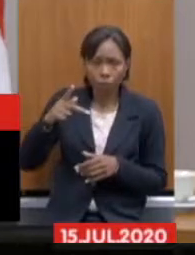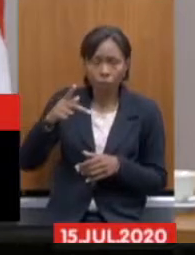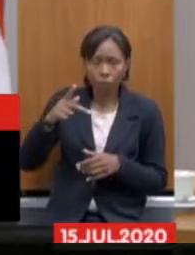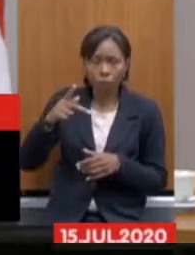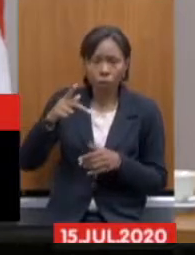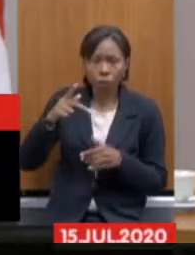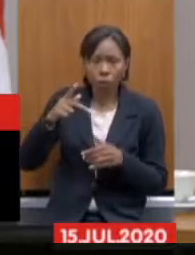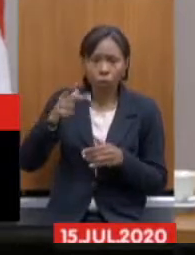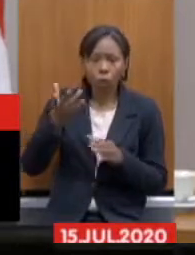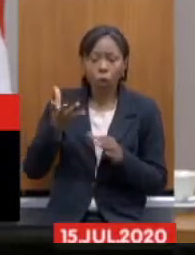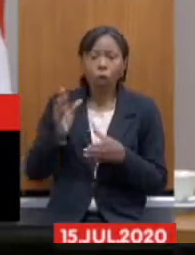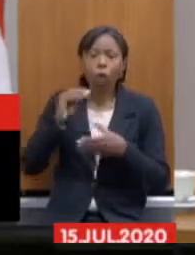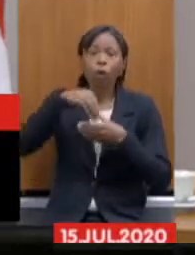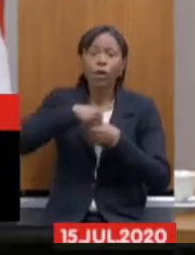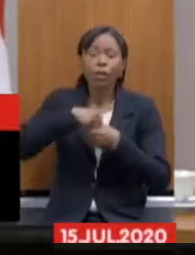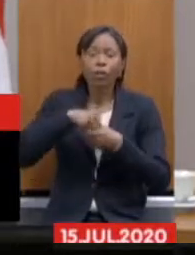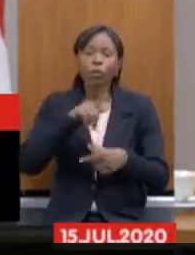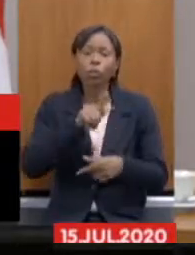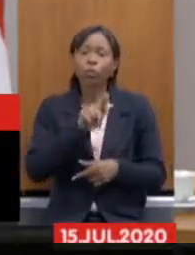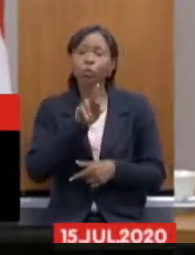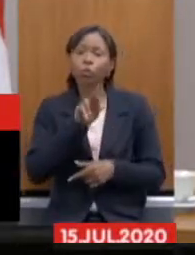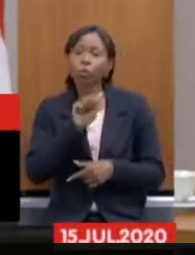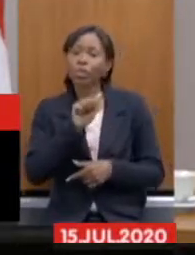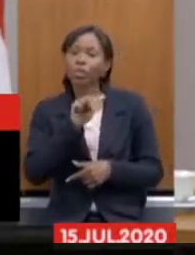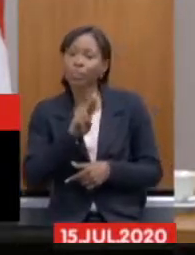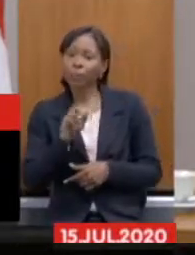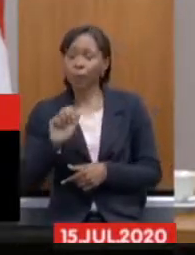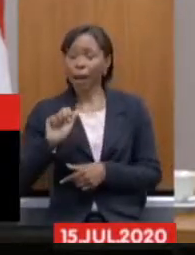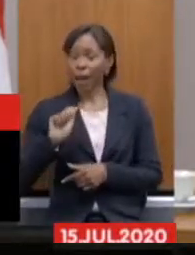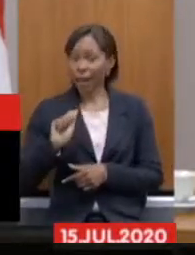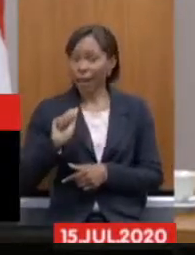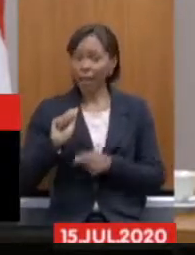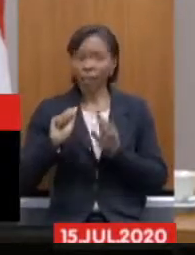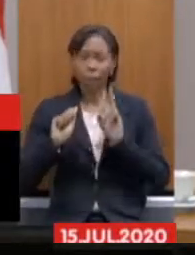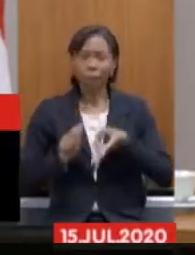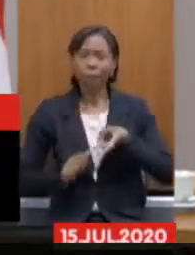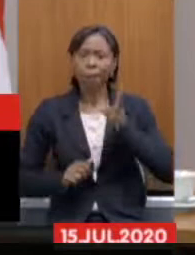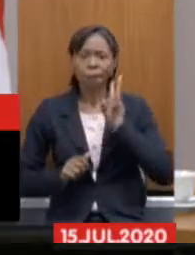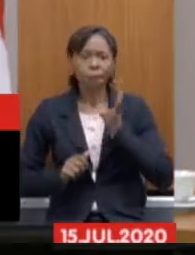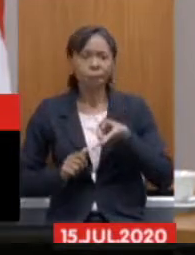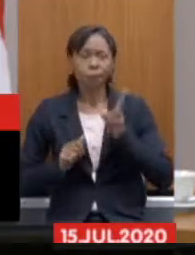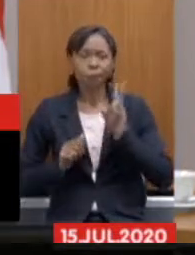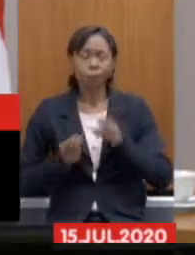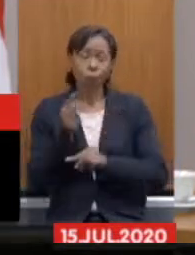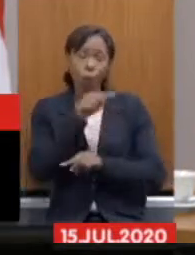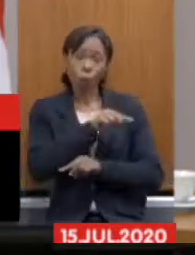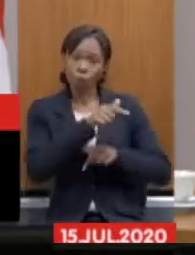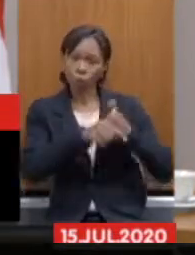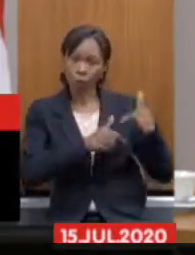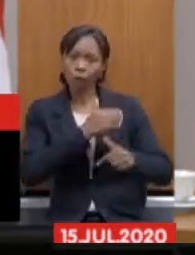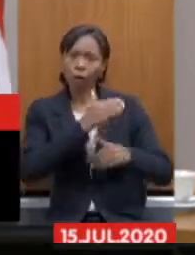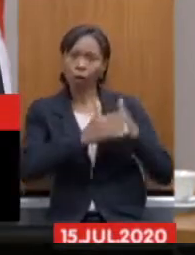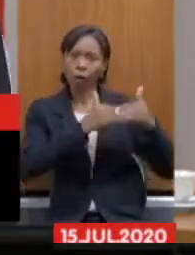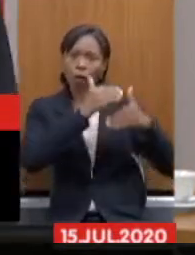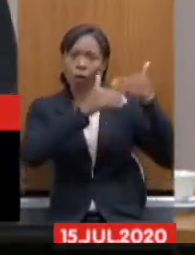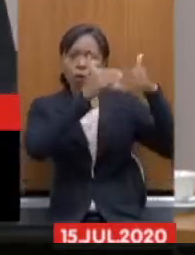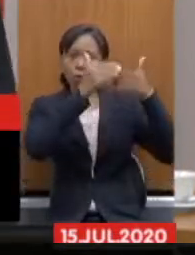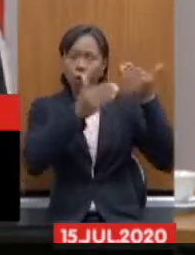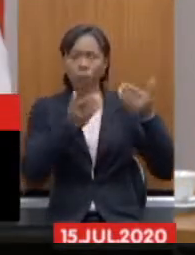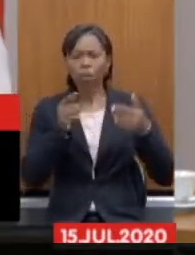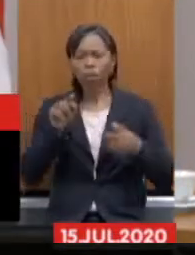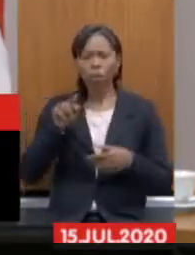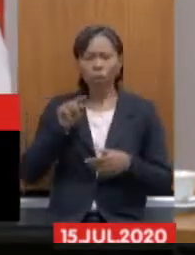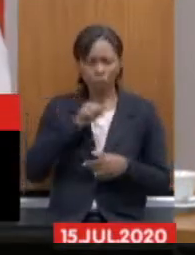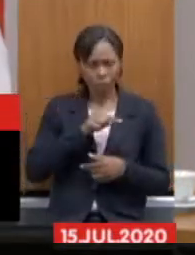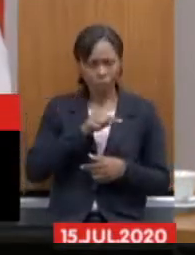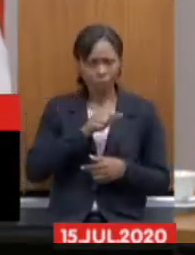e lá permanece encontra o servidor da ativa continua progredindo na carreira sem escolaridade do